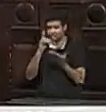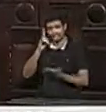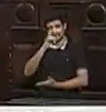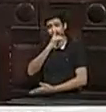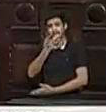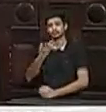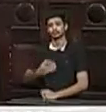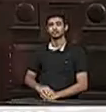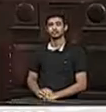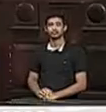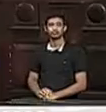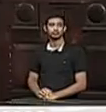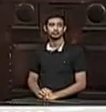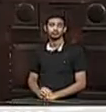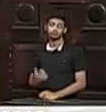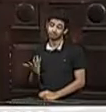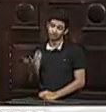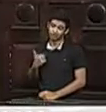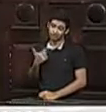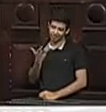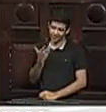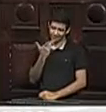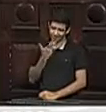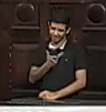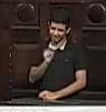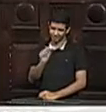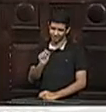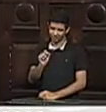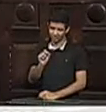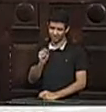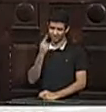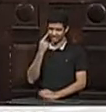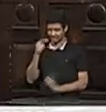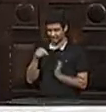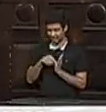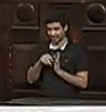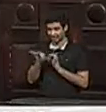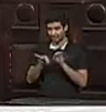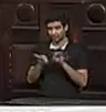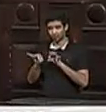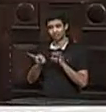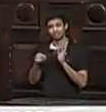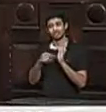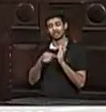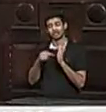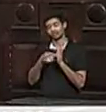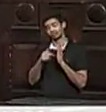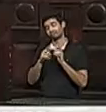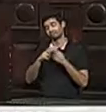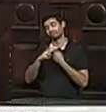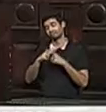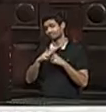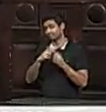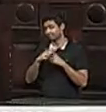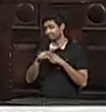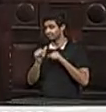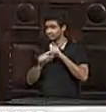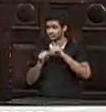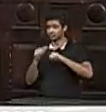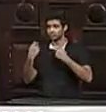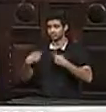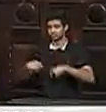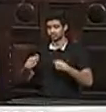difícil. Eu queria então dizer que esse projeto precisa ser rejeitado. Eu quero